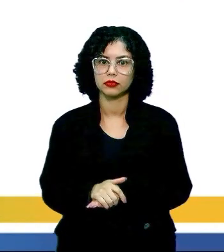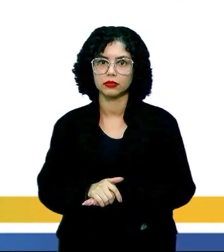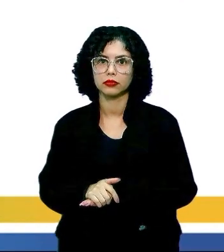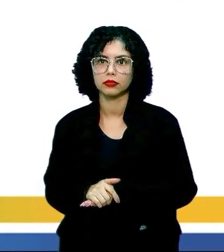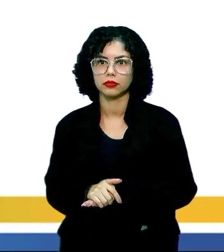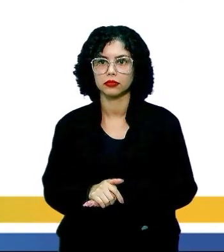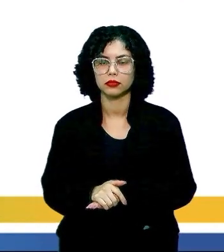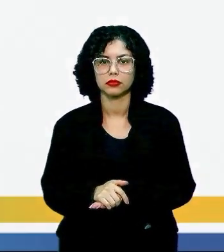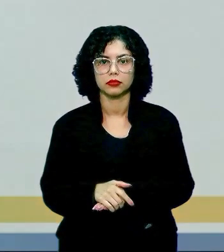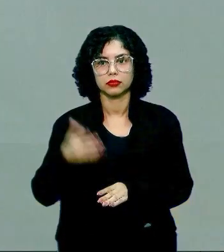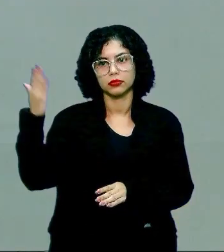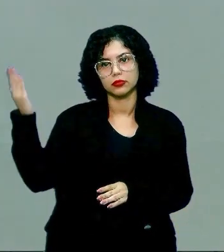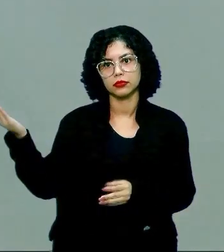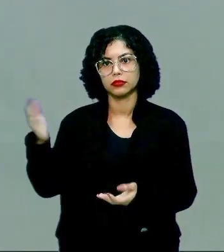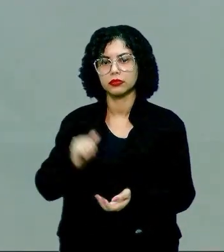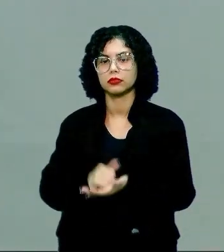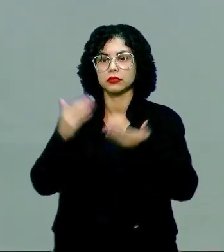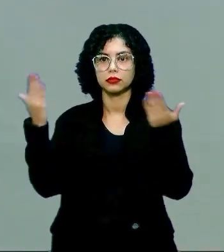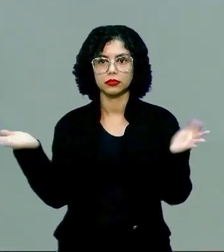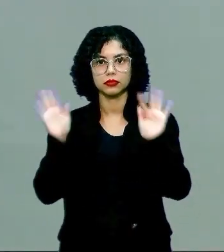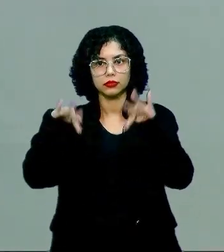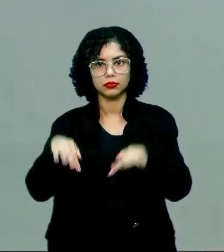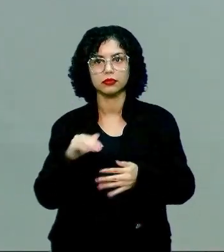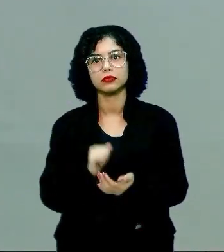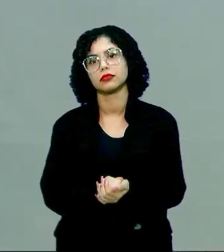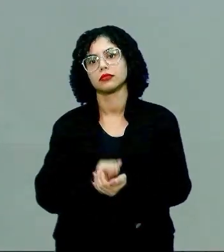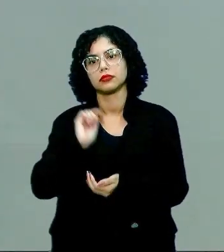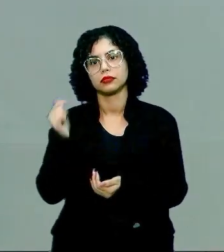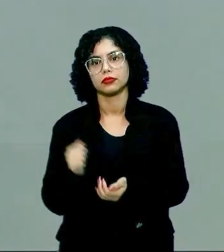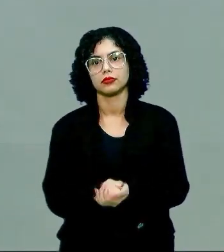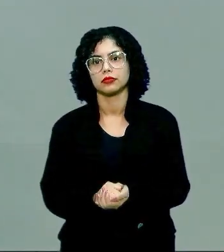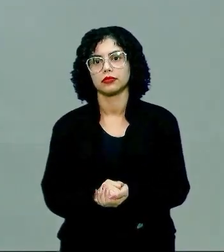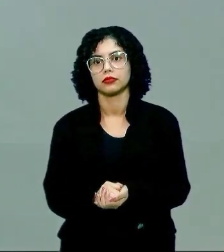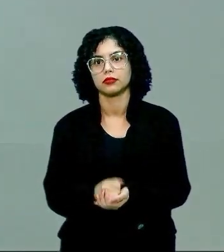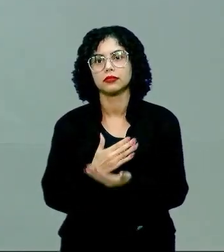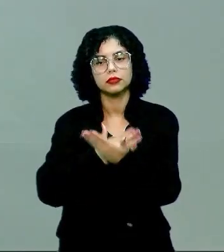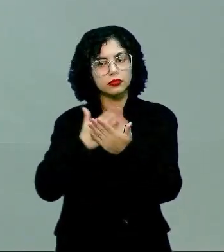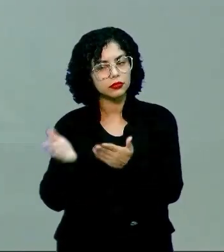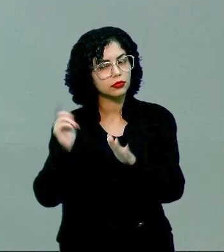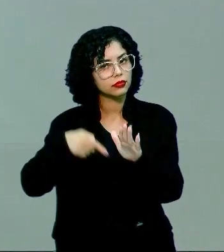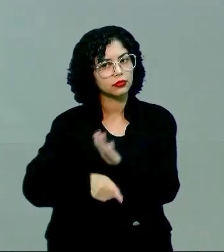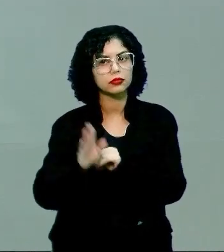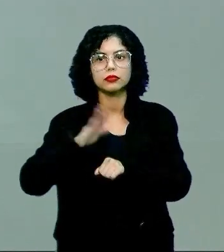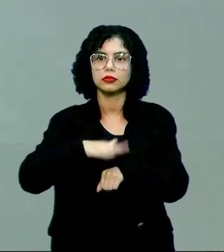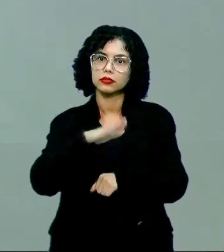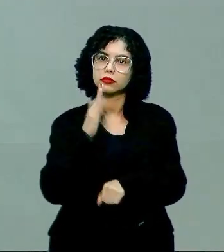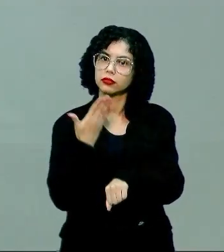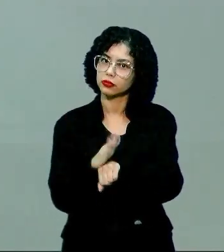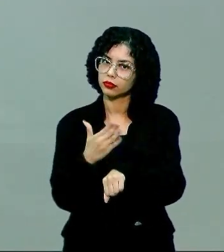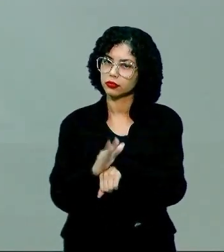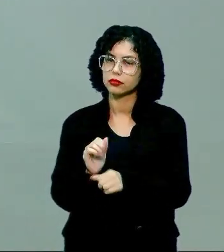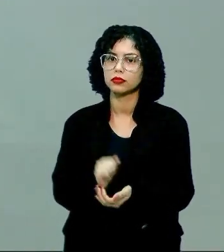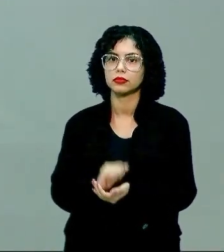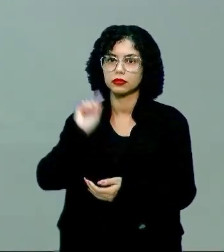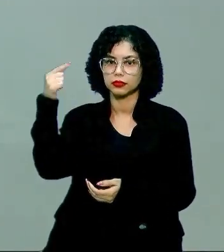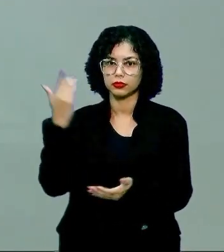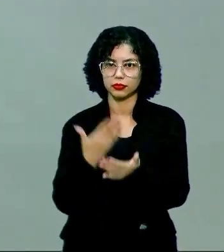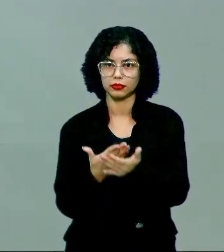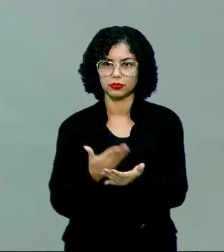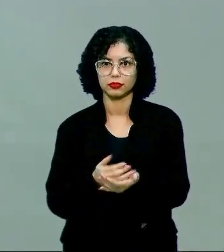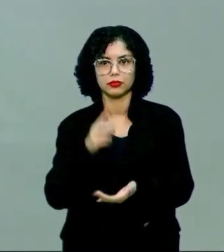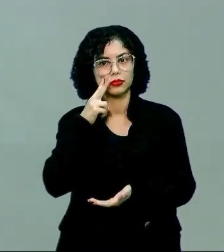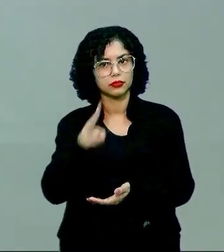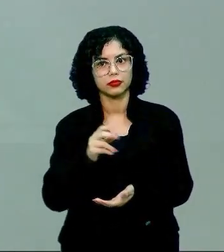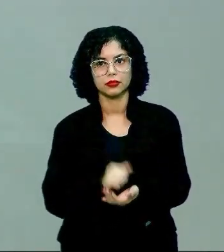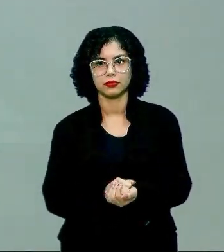só para fechar a gente tem a nossas referências eu fico por aqui vamos agora começar a aprofundar um pouquinho mais das práticas Mas isso fica para uma